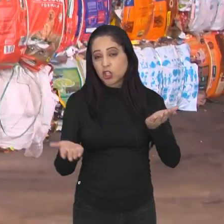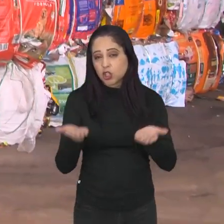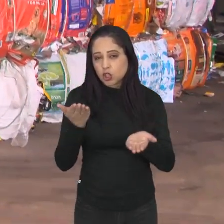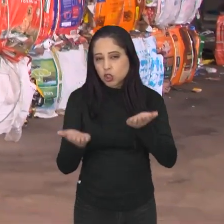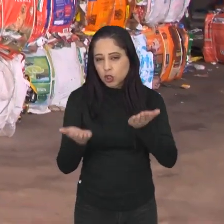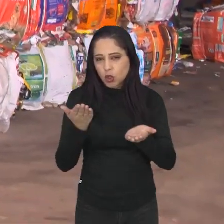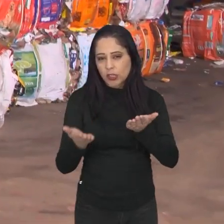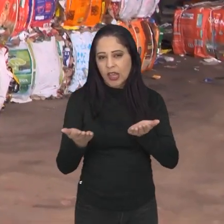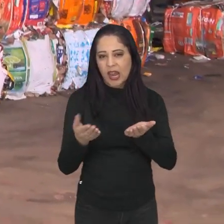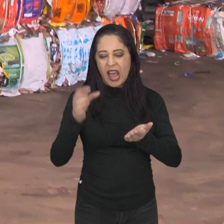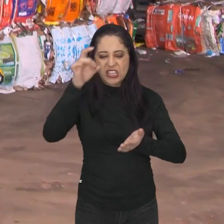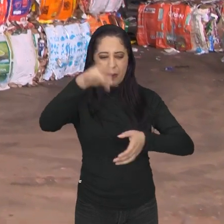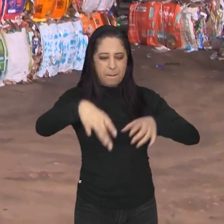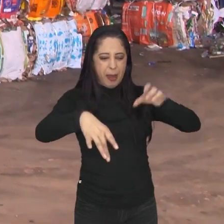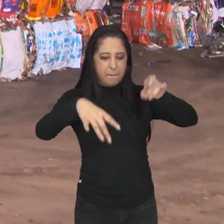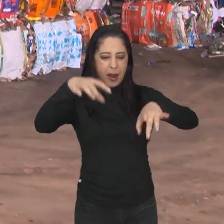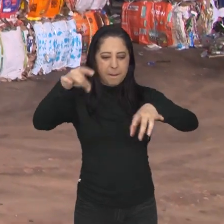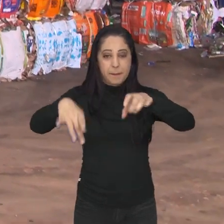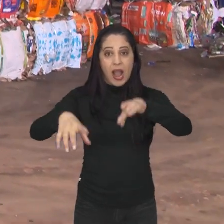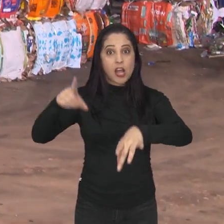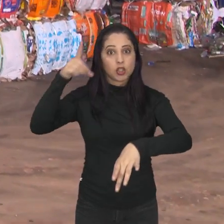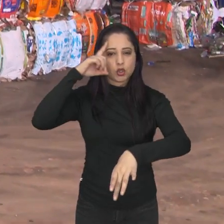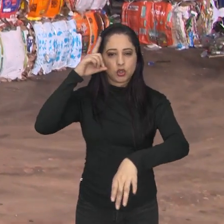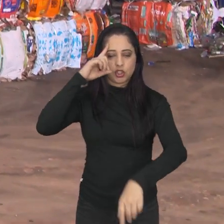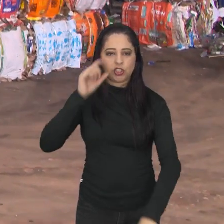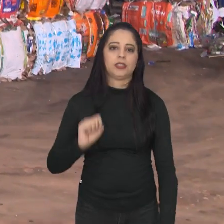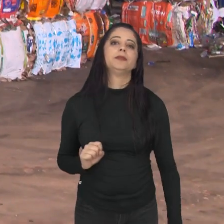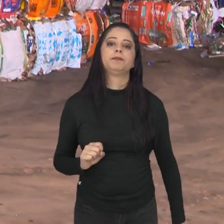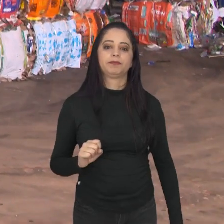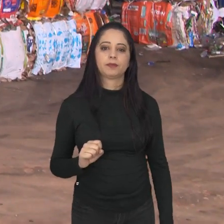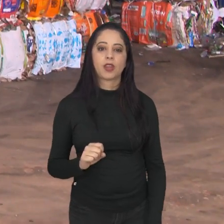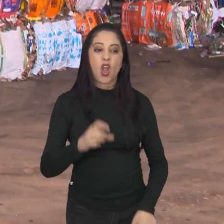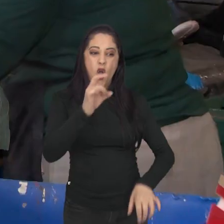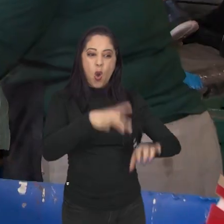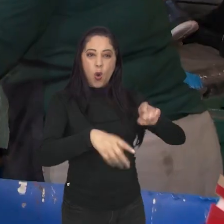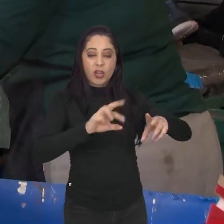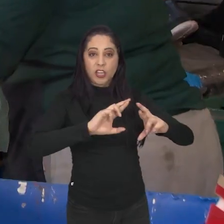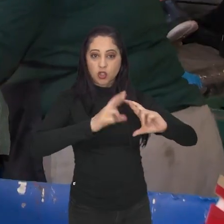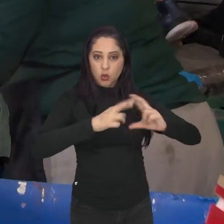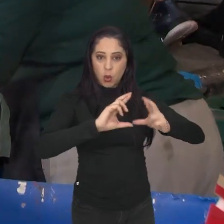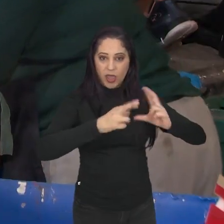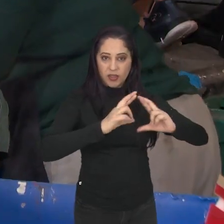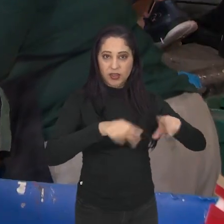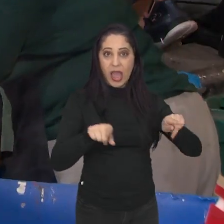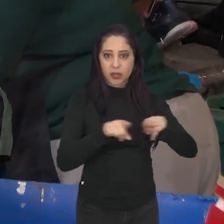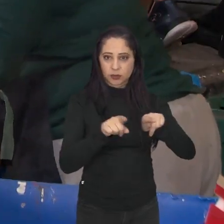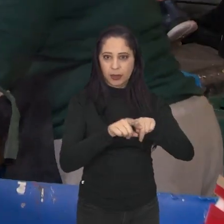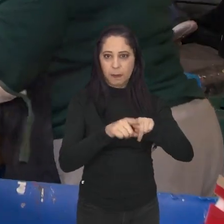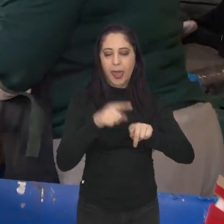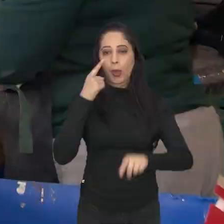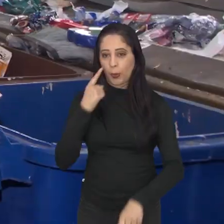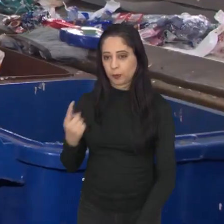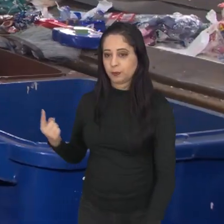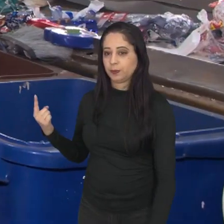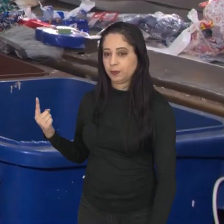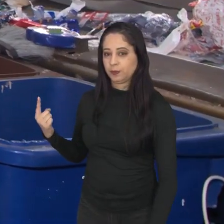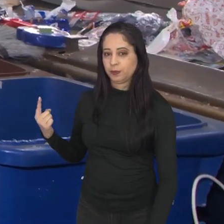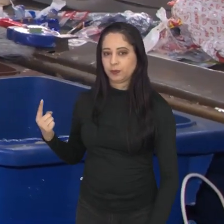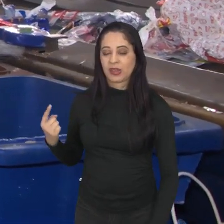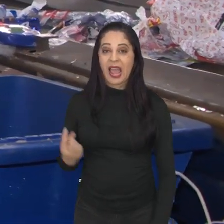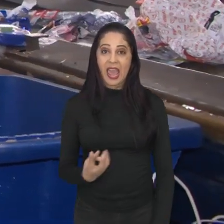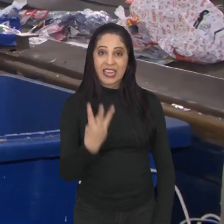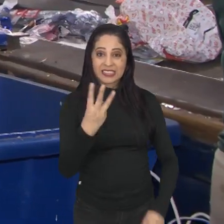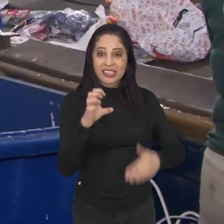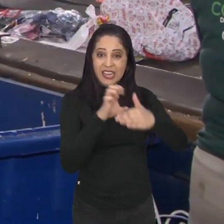toneladas de materiais dispensados chegando todos os dias o lixo reciclável também vem para cá e fica